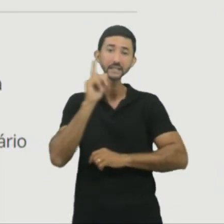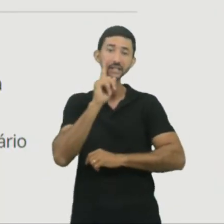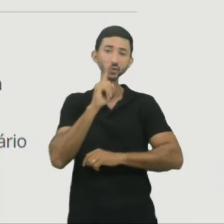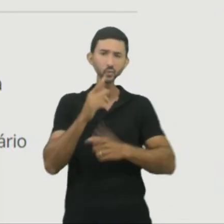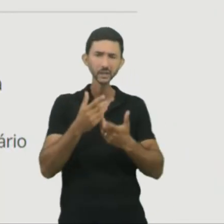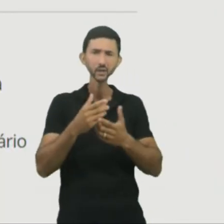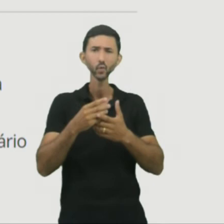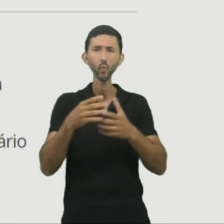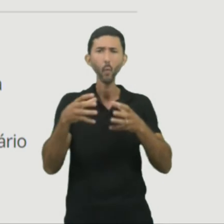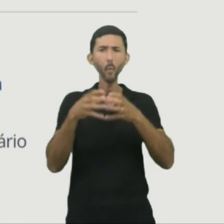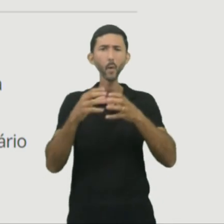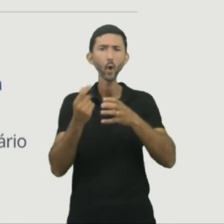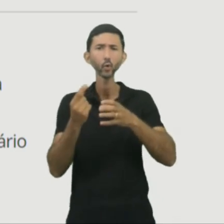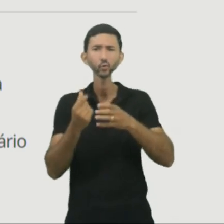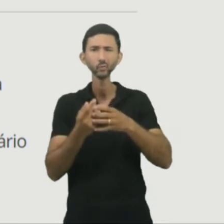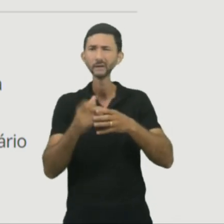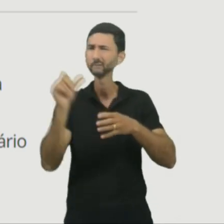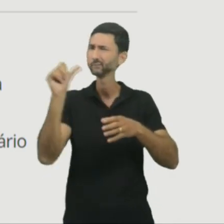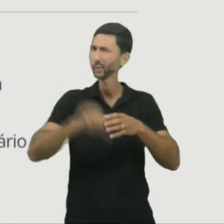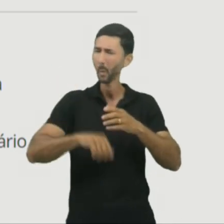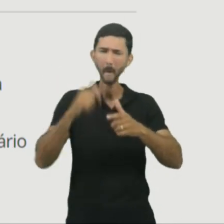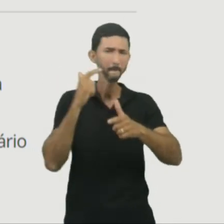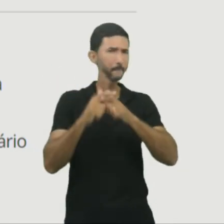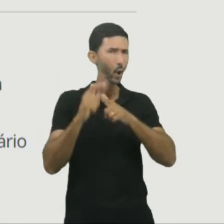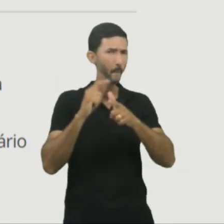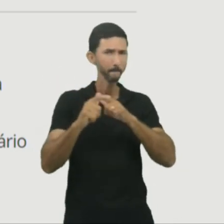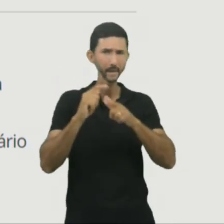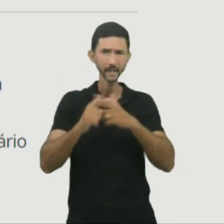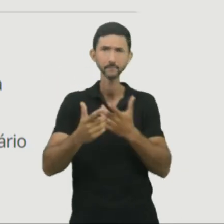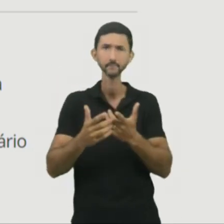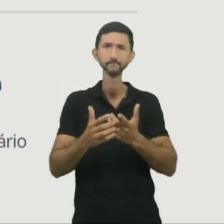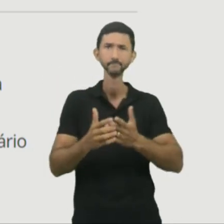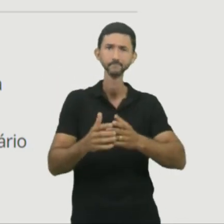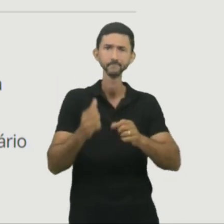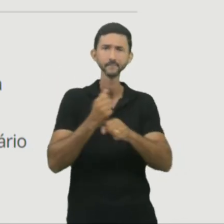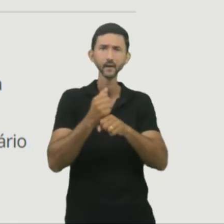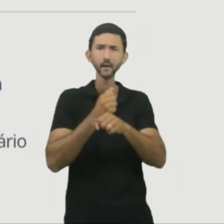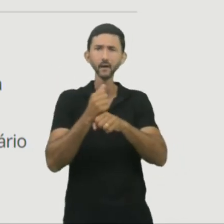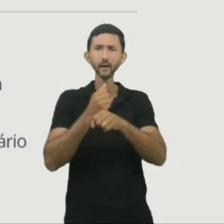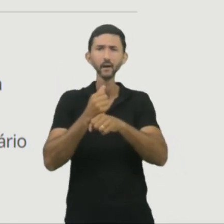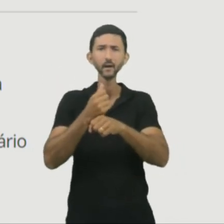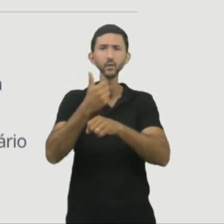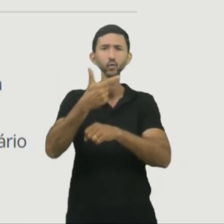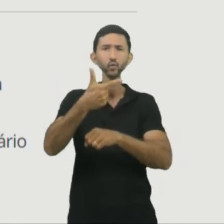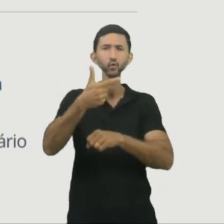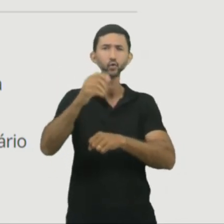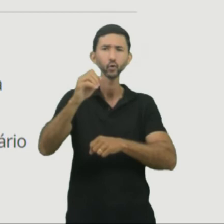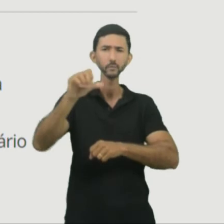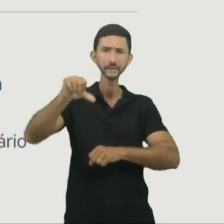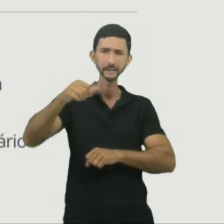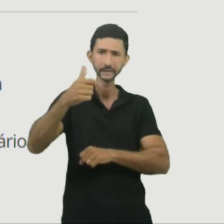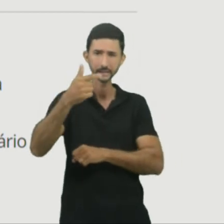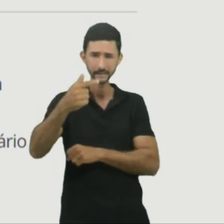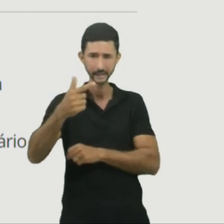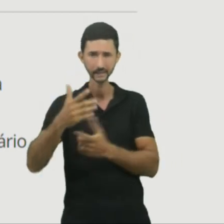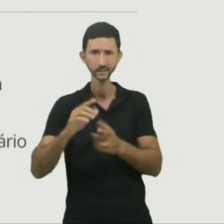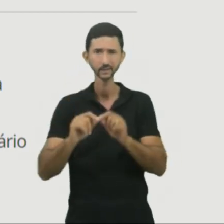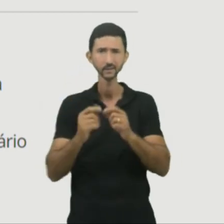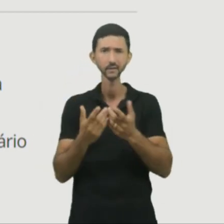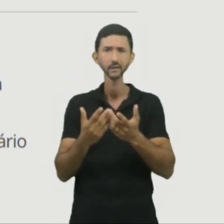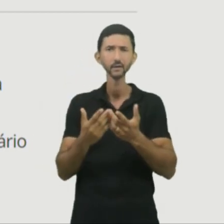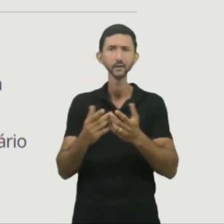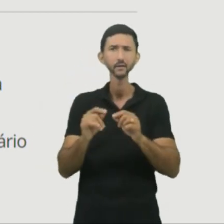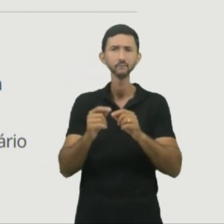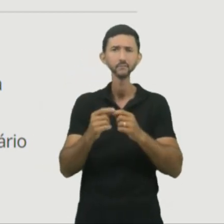NAFTA é uma catástrofe. Uma notícia de 2017. E o Donald Trump